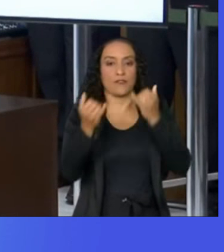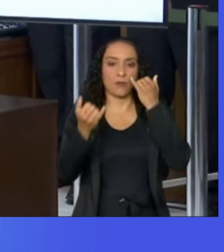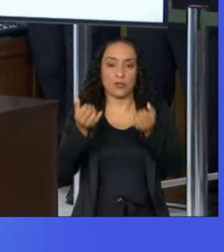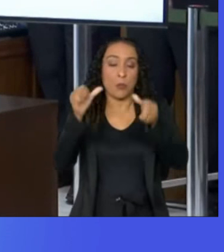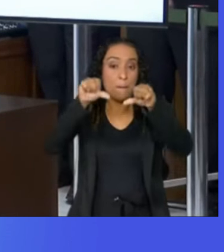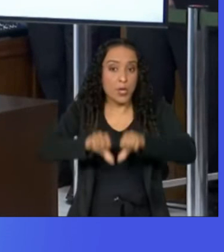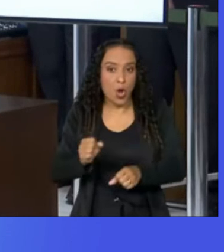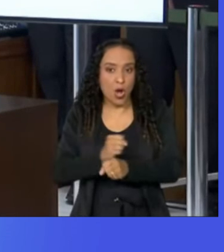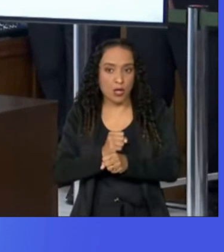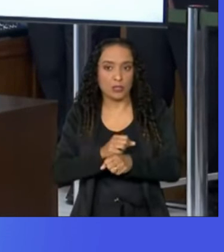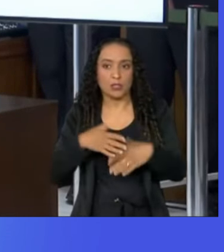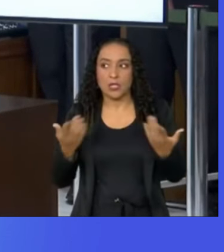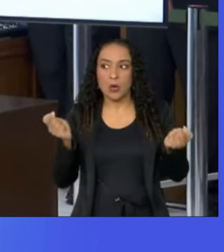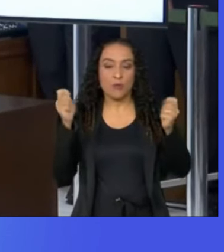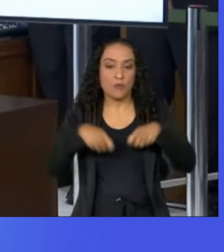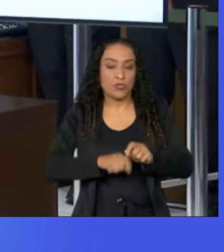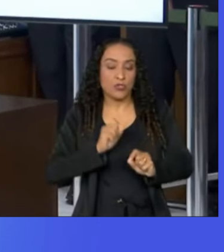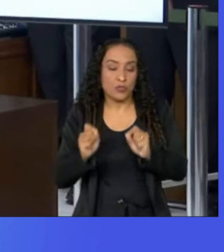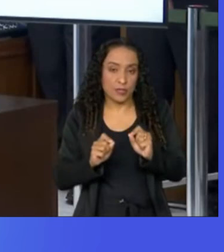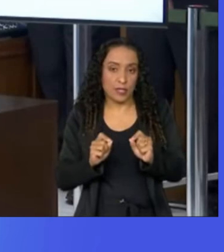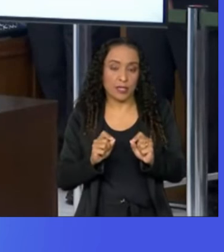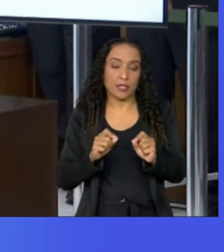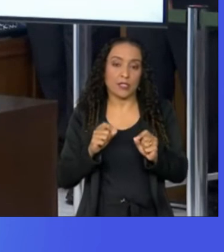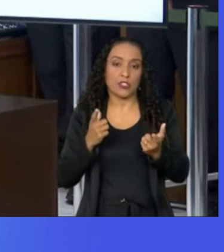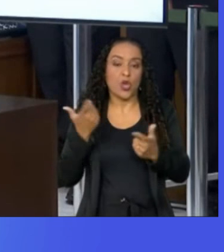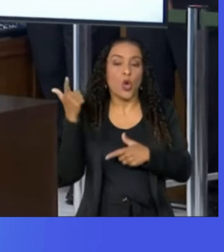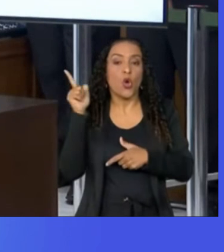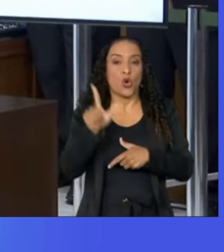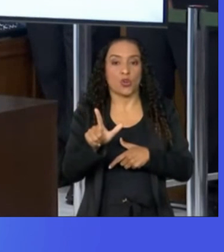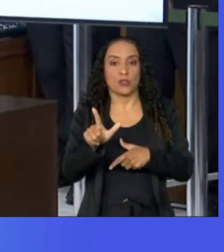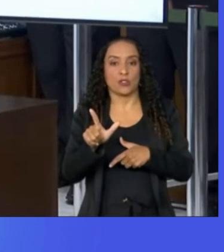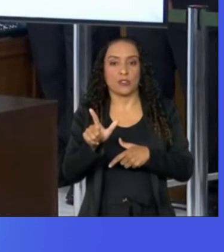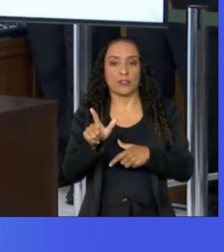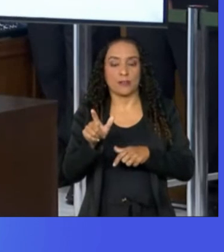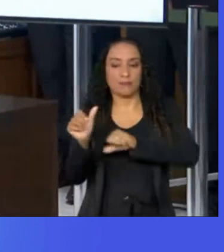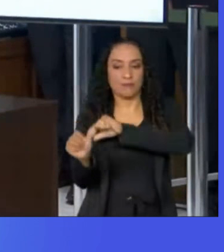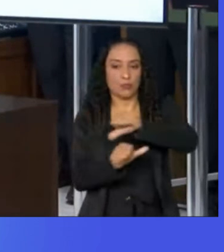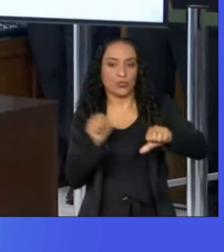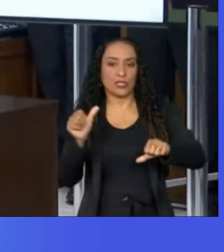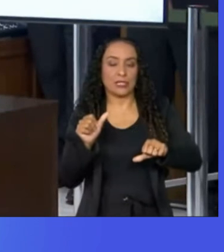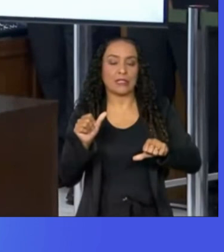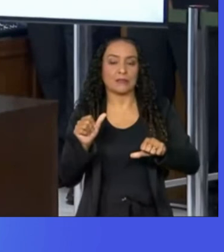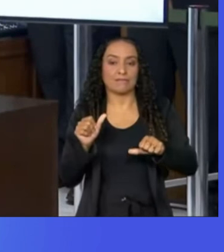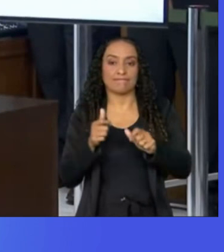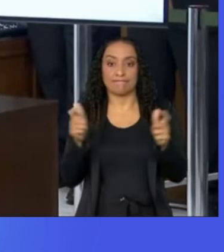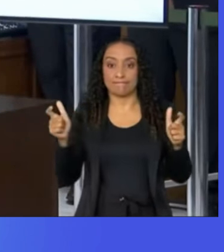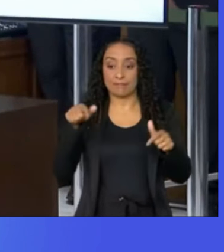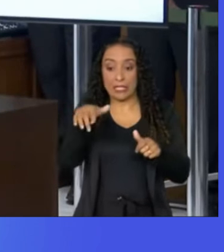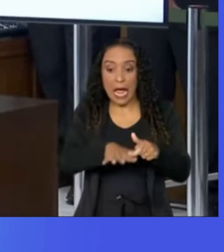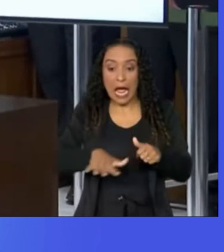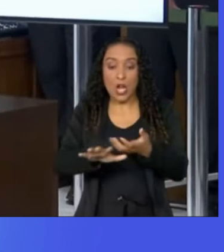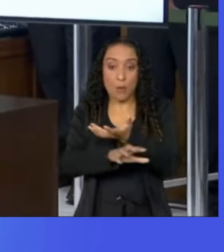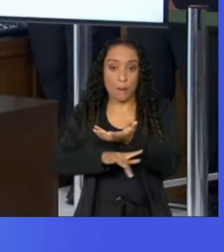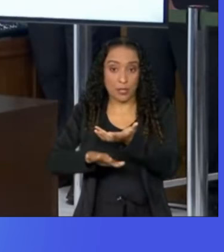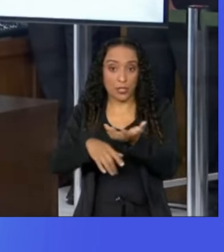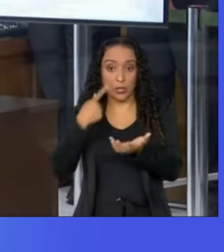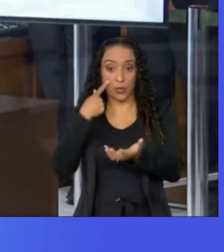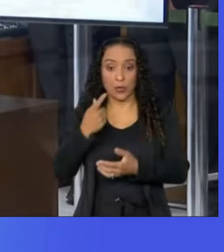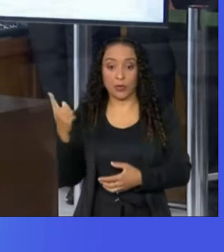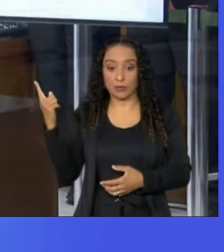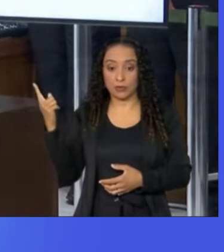pior ano Ou seja a nossa possibilidade de conseguir reverter o quadro é muito grande no Pantanal observem